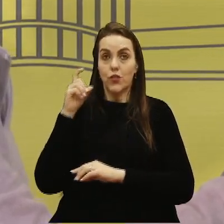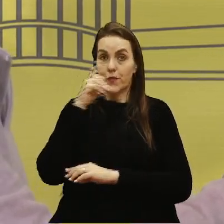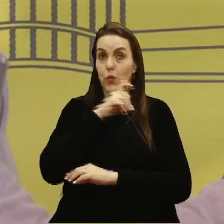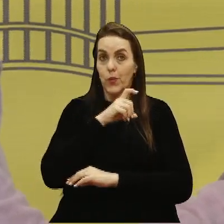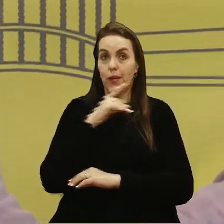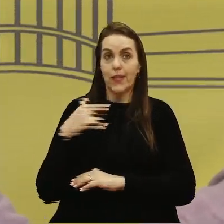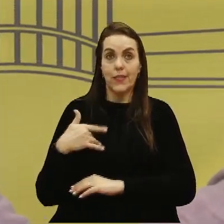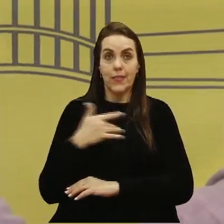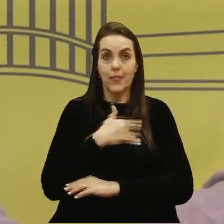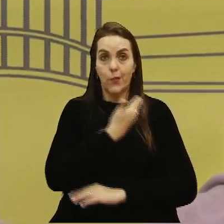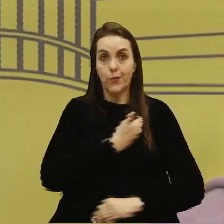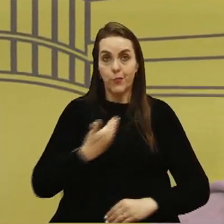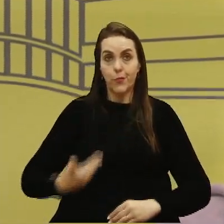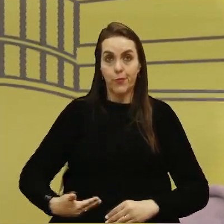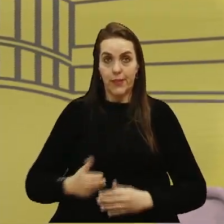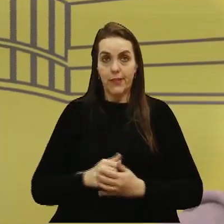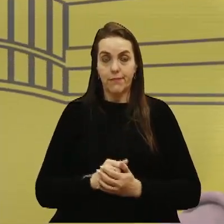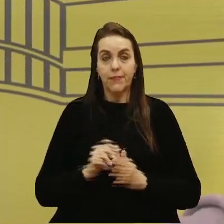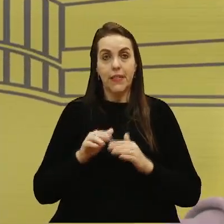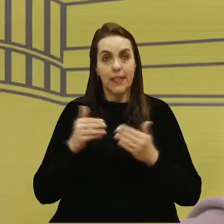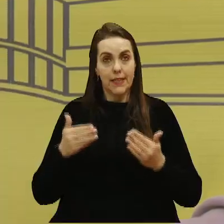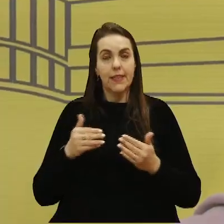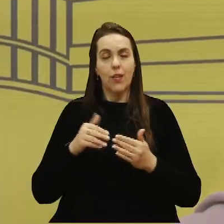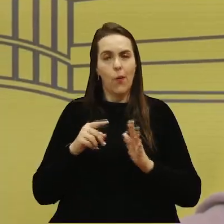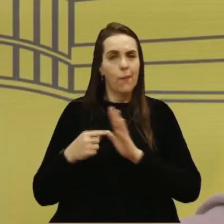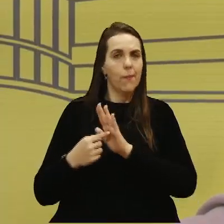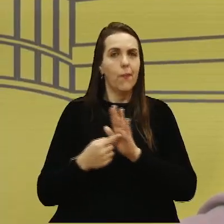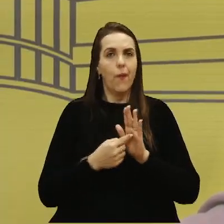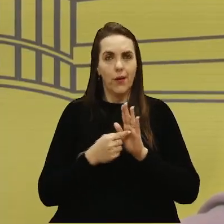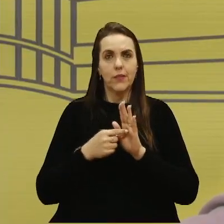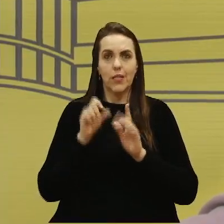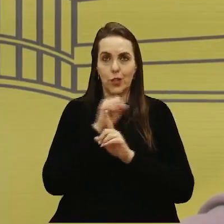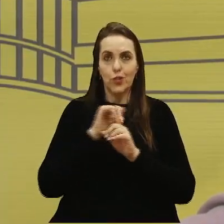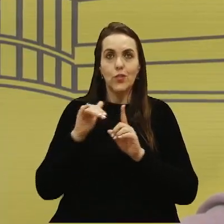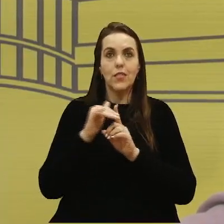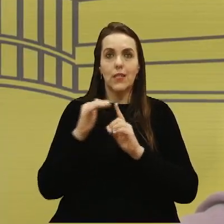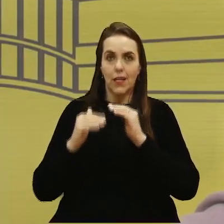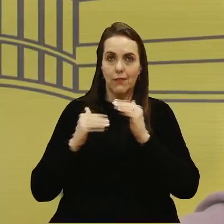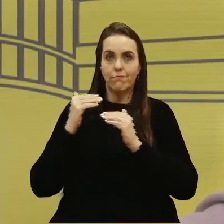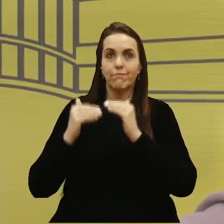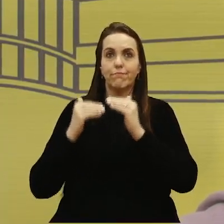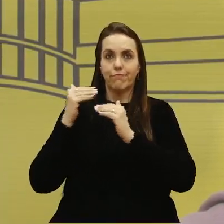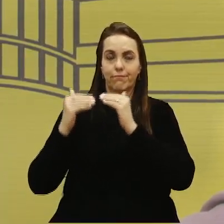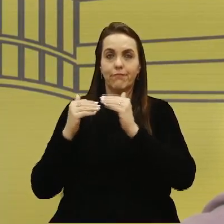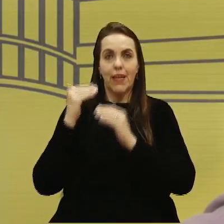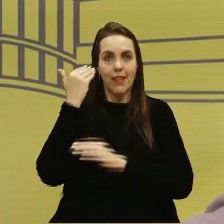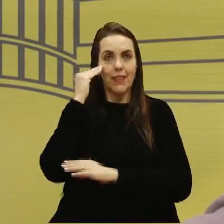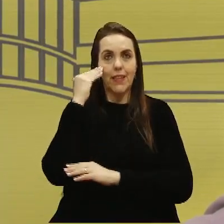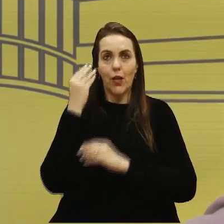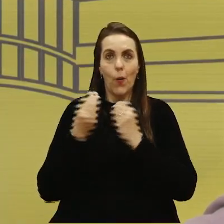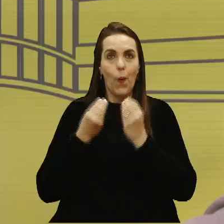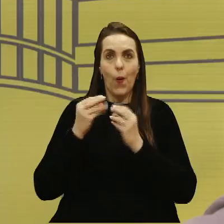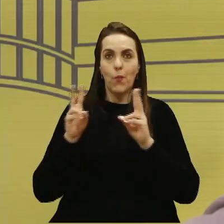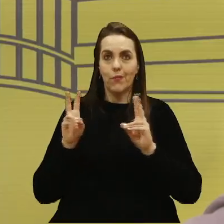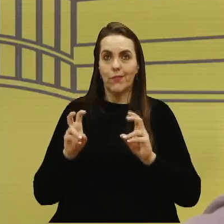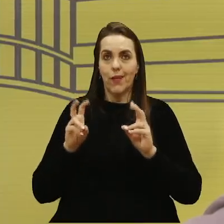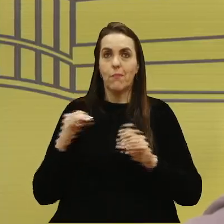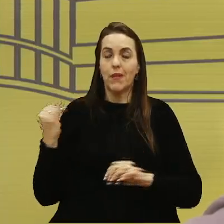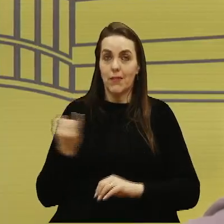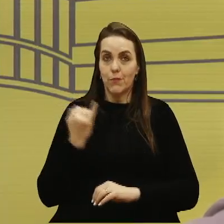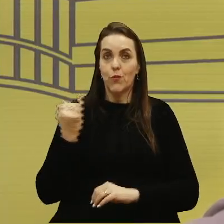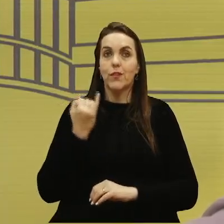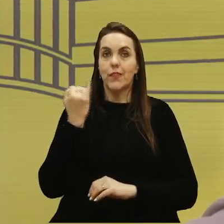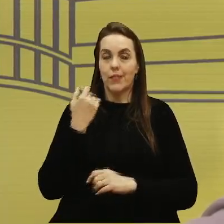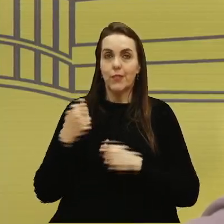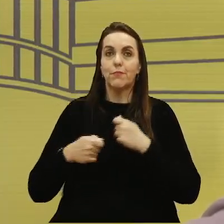saúde pública. Então, eu acho que isso demonstra o quanto a nossa sociedade evoluiu para entender isso como um tema muito importante que deve